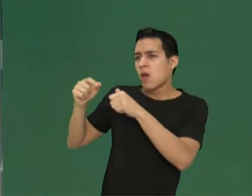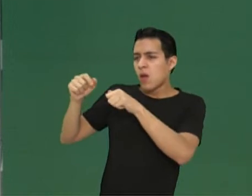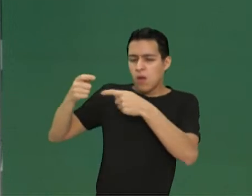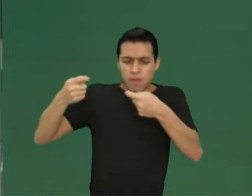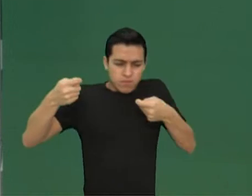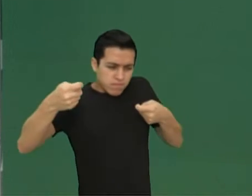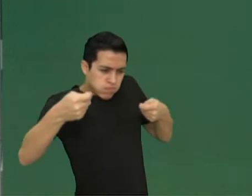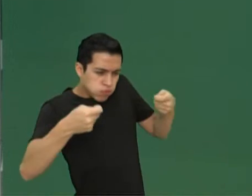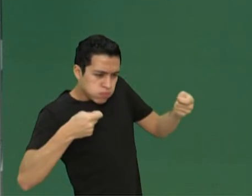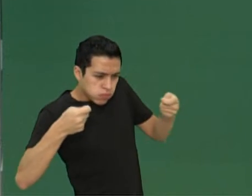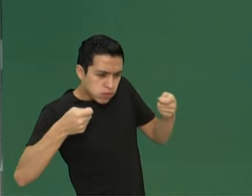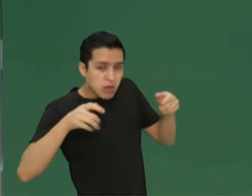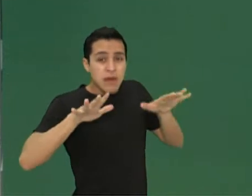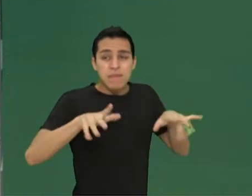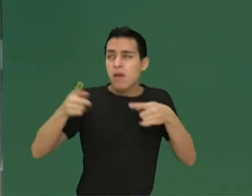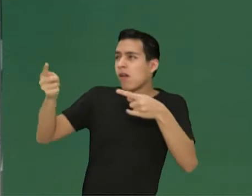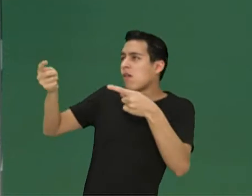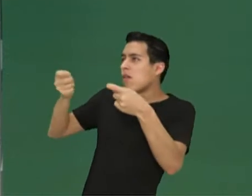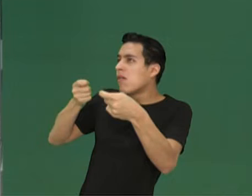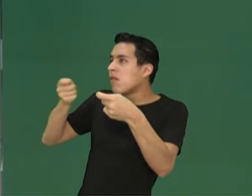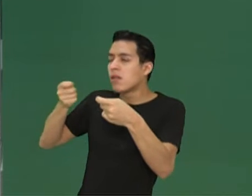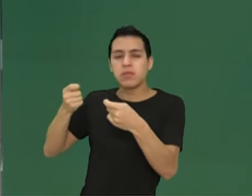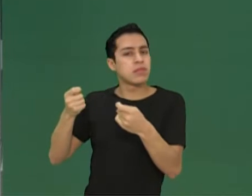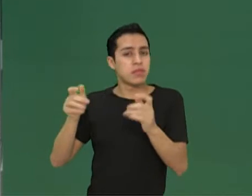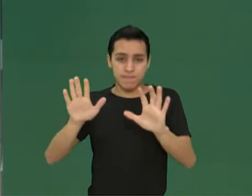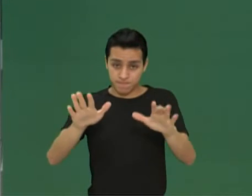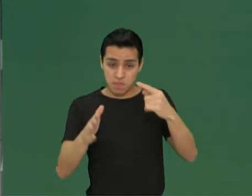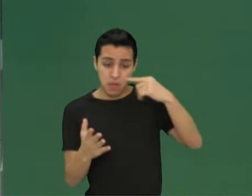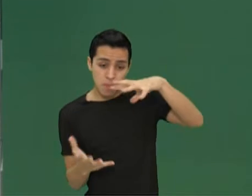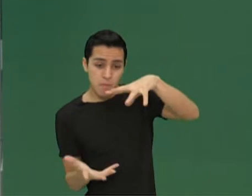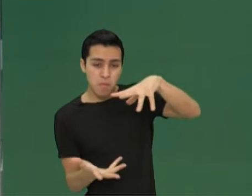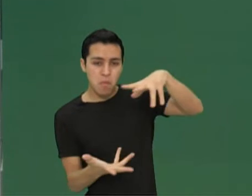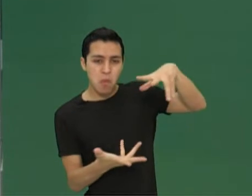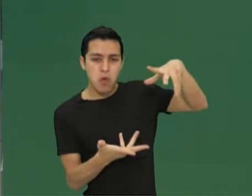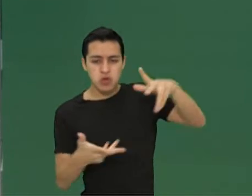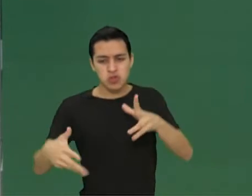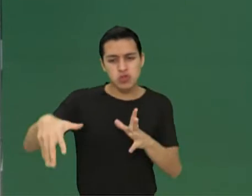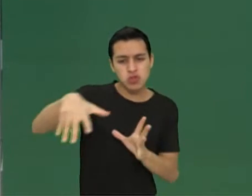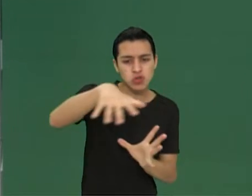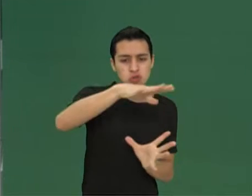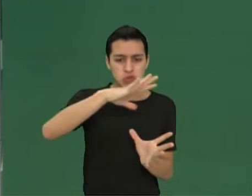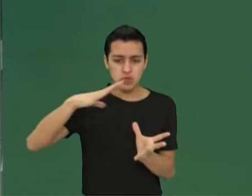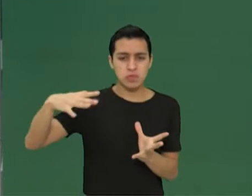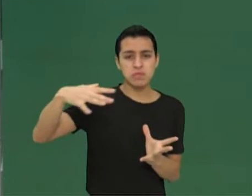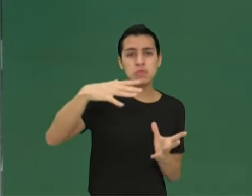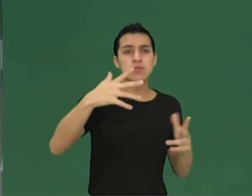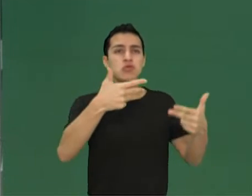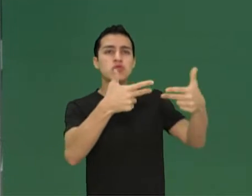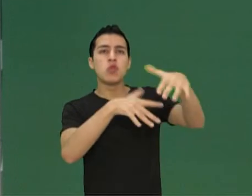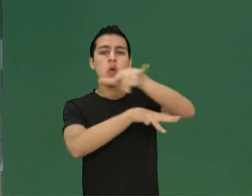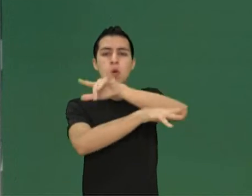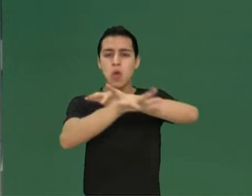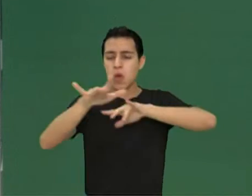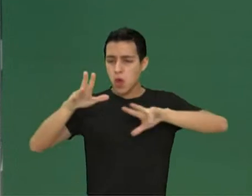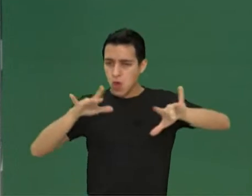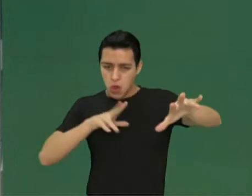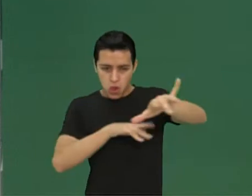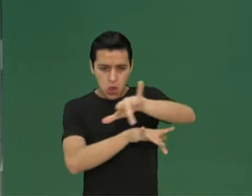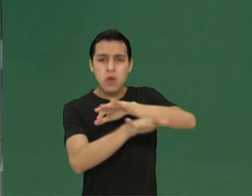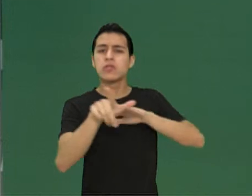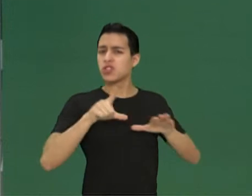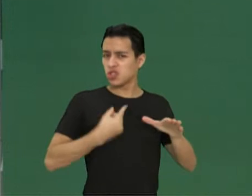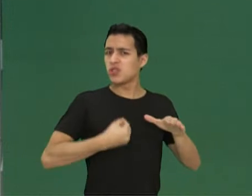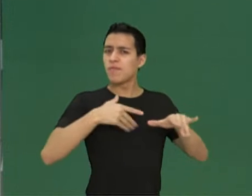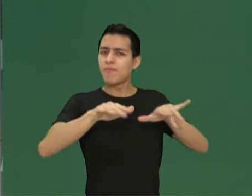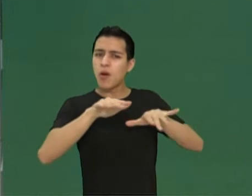O que significa dizer isso aí? O mundo, se move, as coisas no universo estão em movimento, tá?